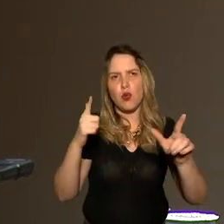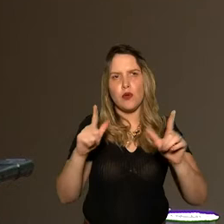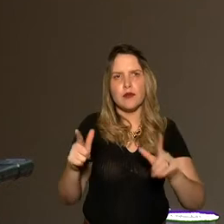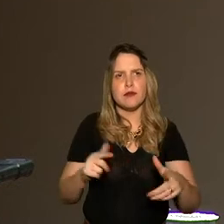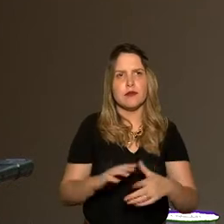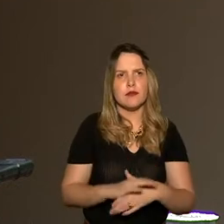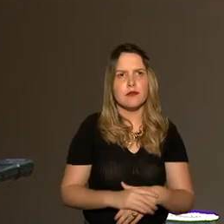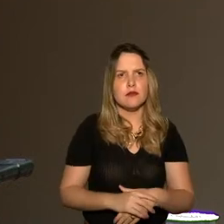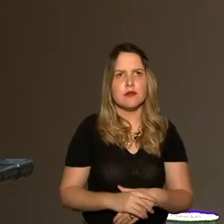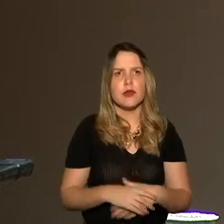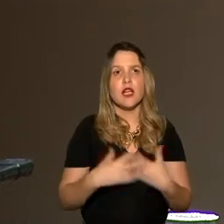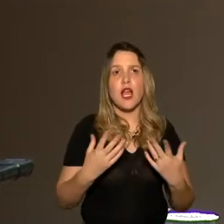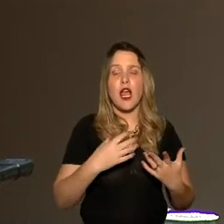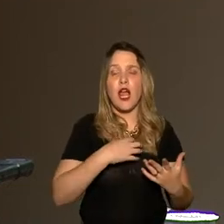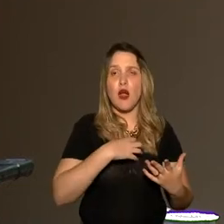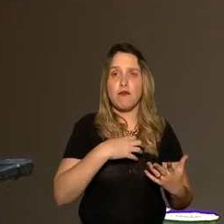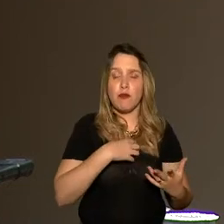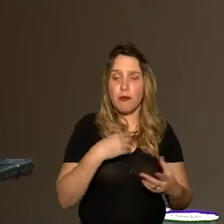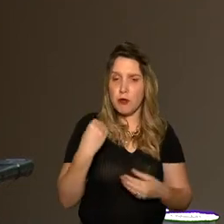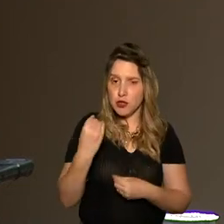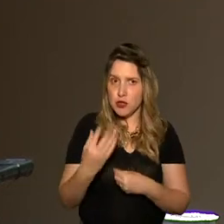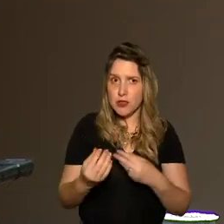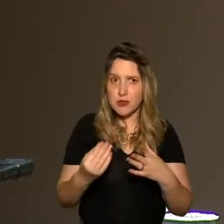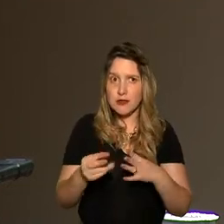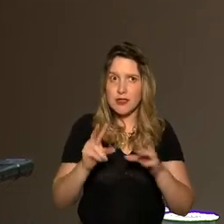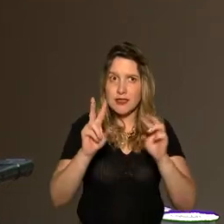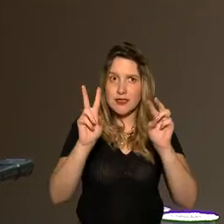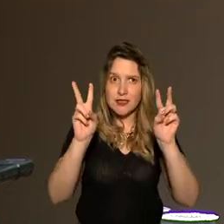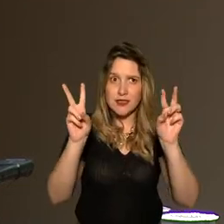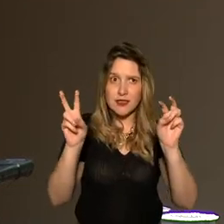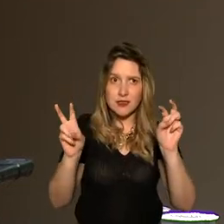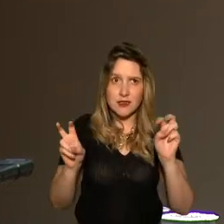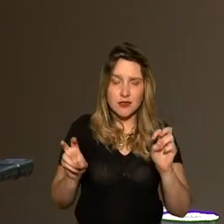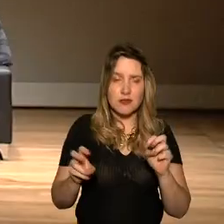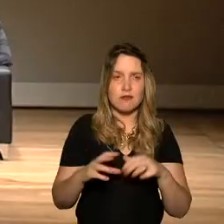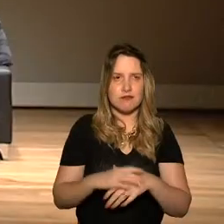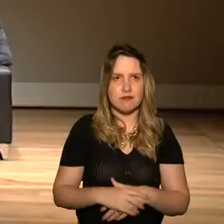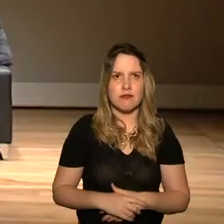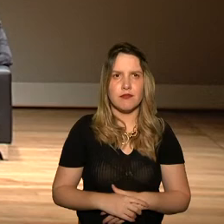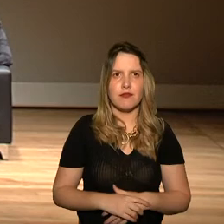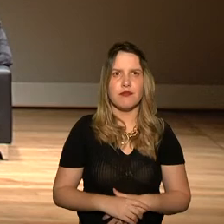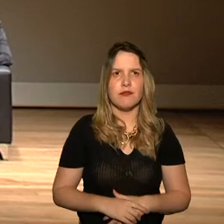a mediação pode ajudar nessa questão tão difícil